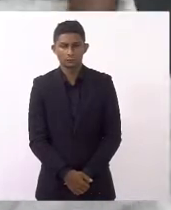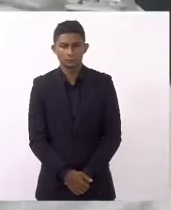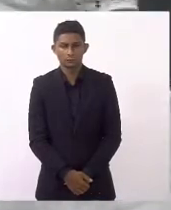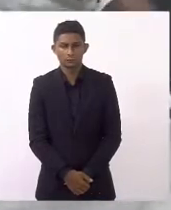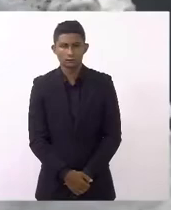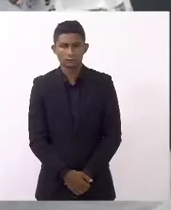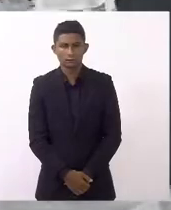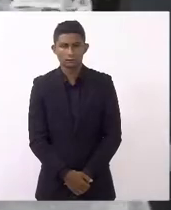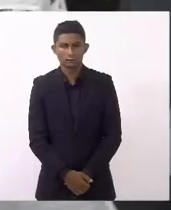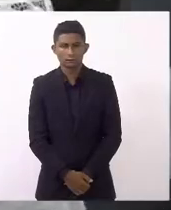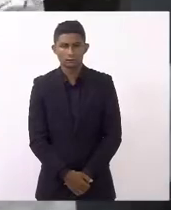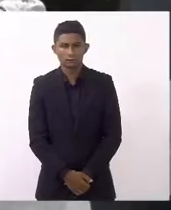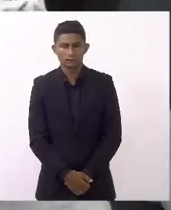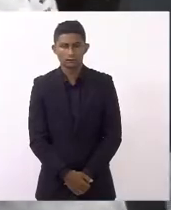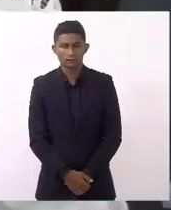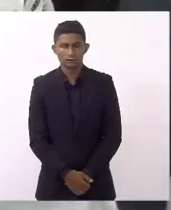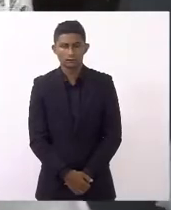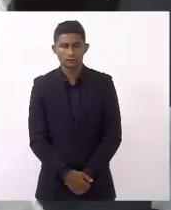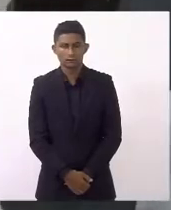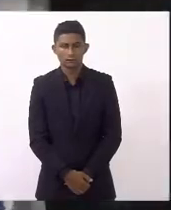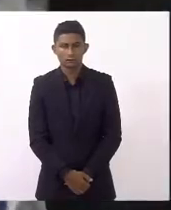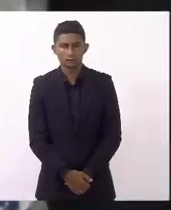E aí